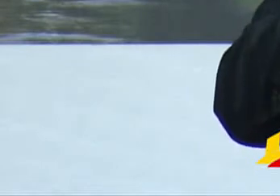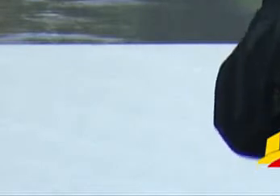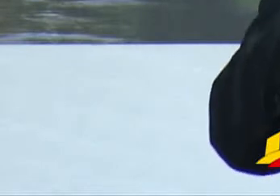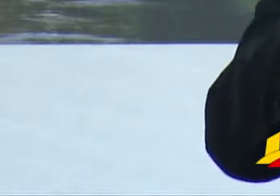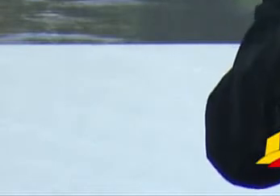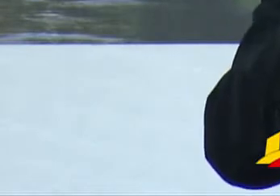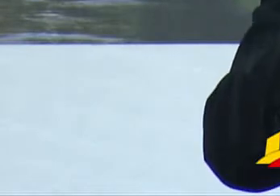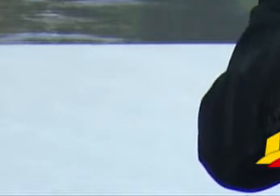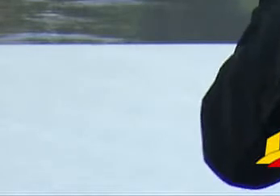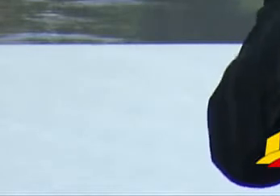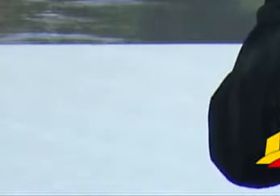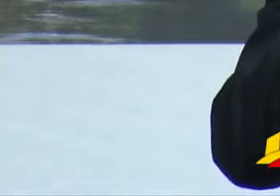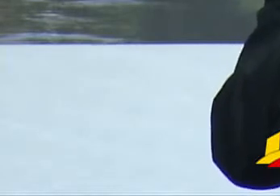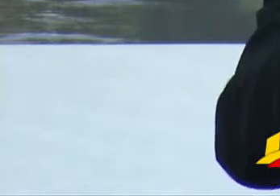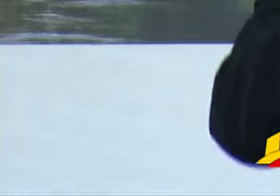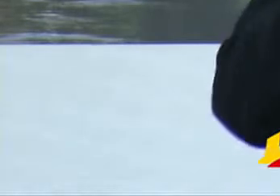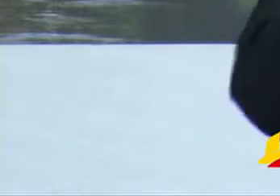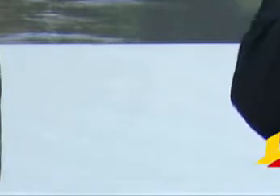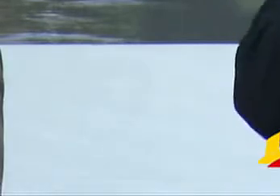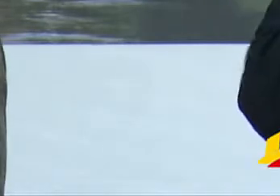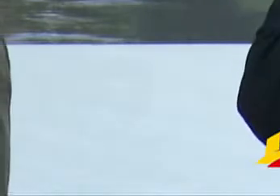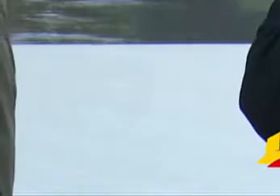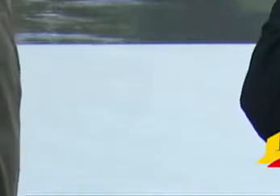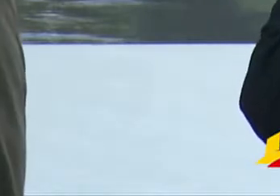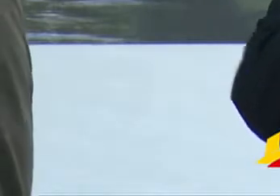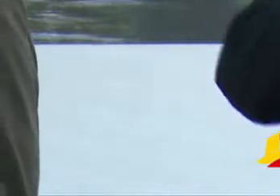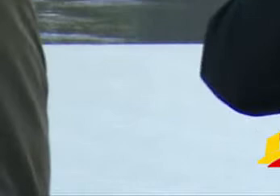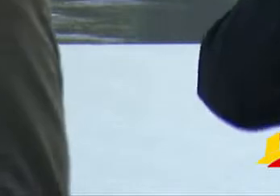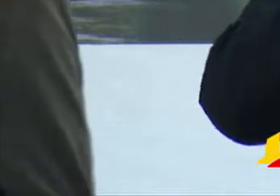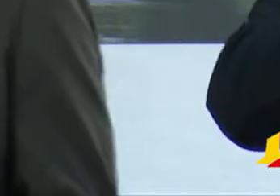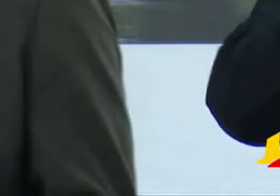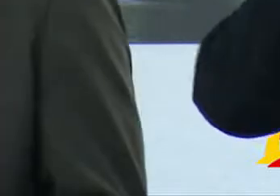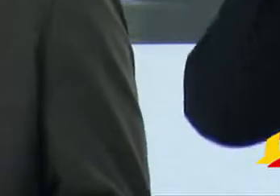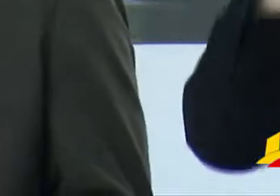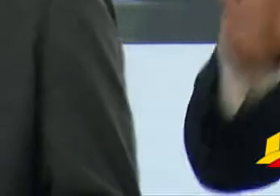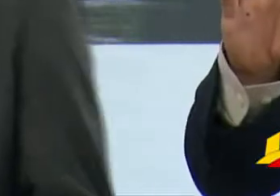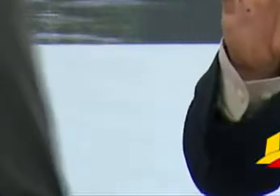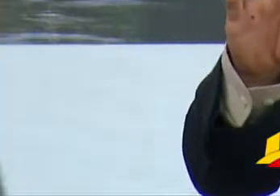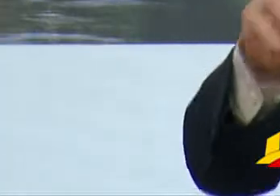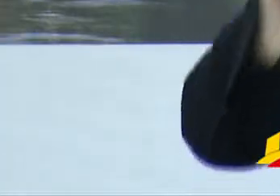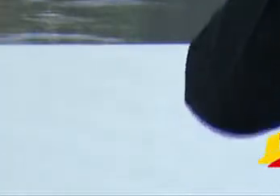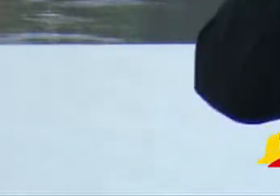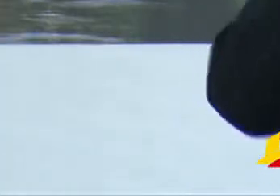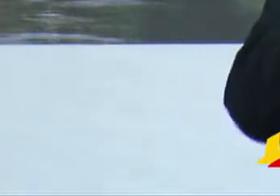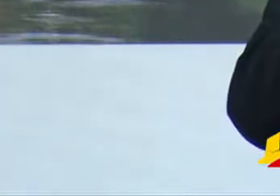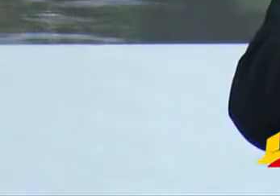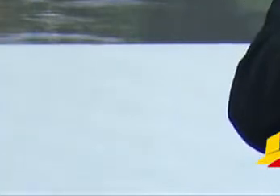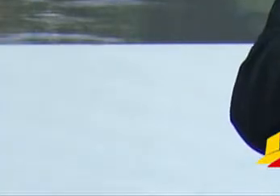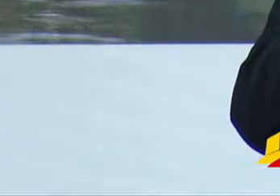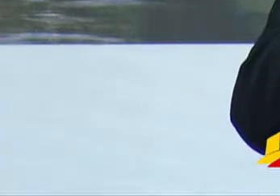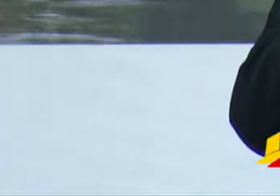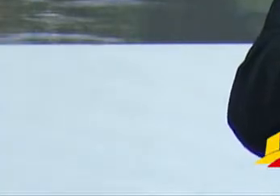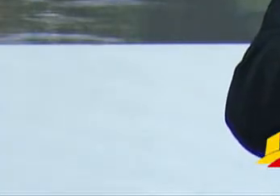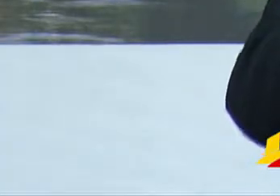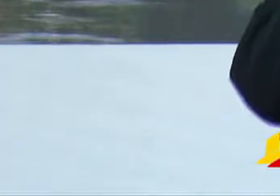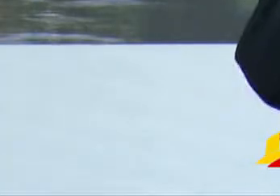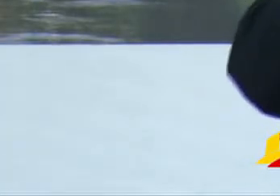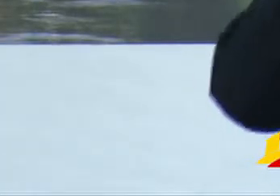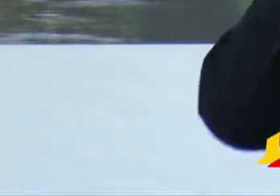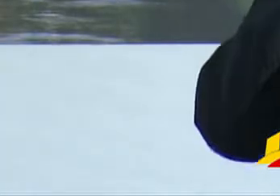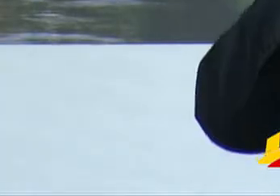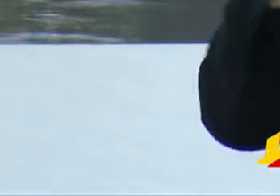interpretação ficou de um modo diferente eu quero que o que a pessoa pague r$ 30 Receba um de água suja